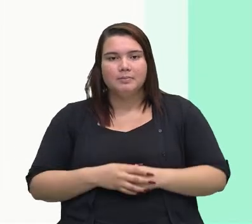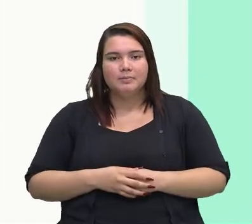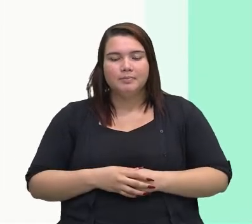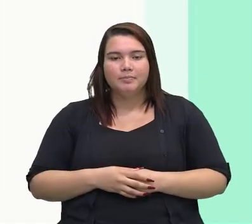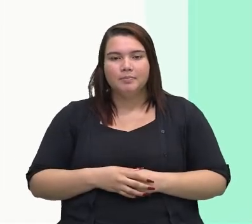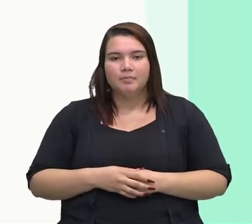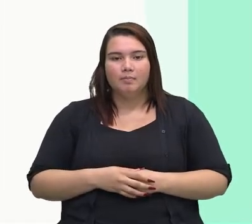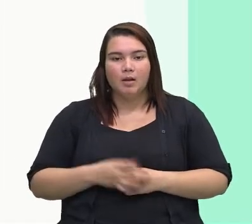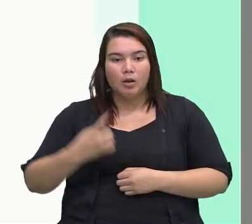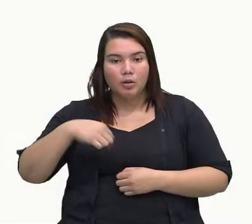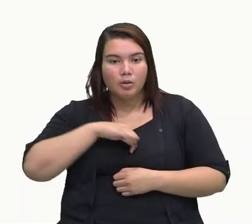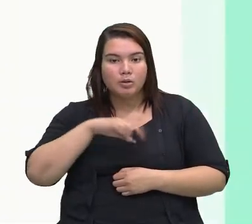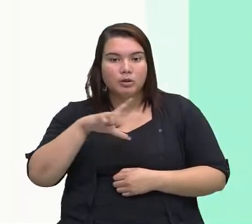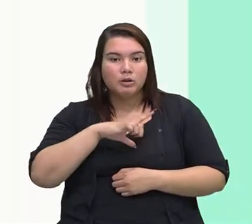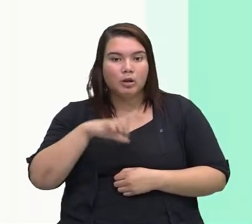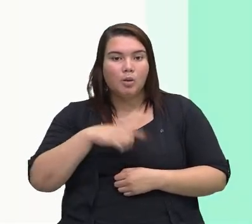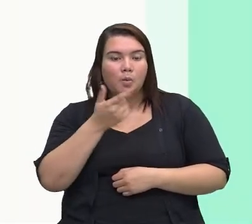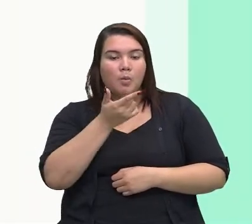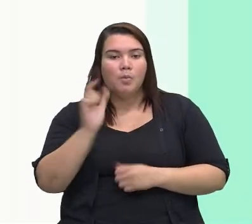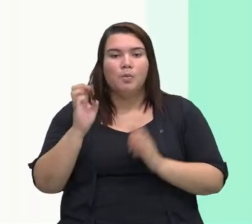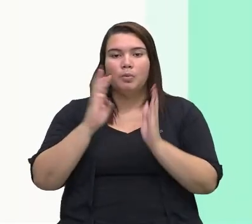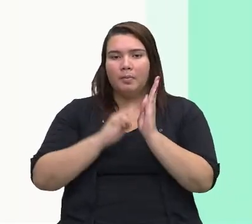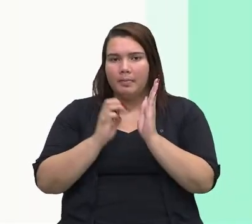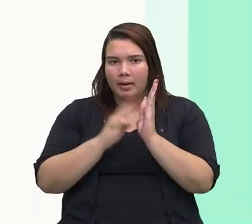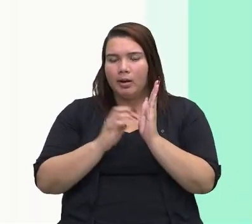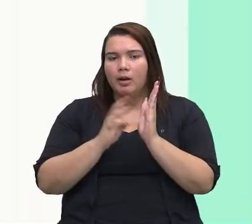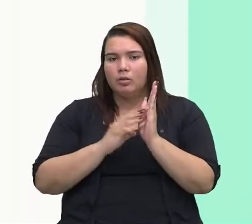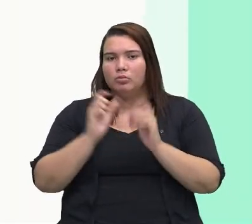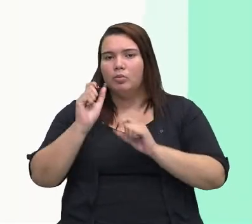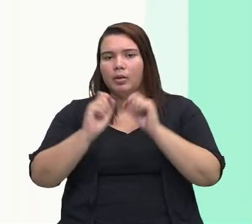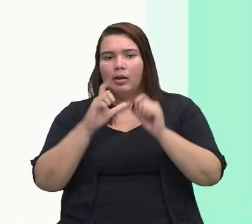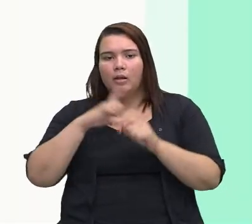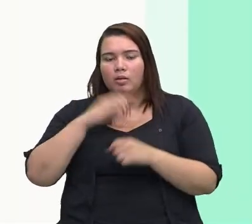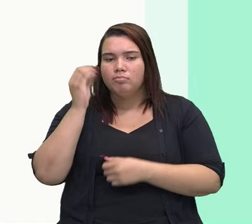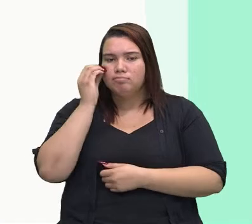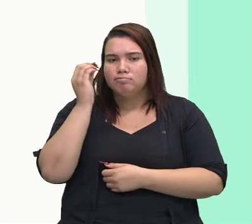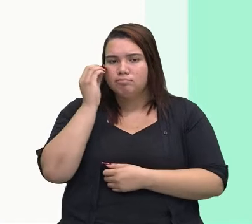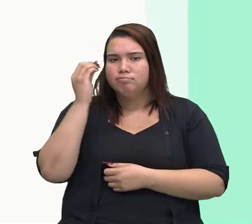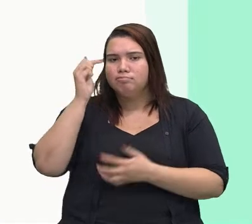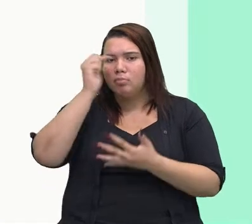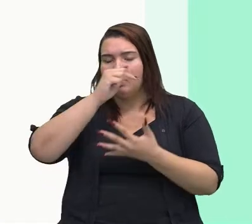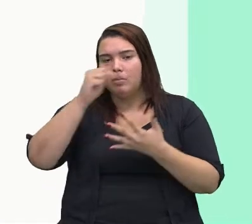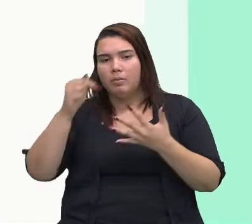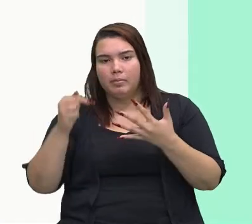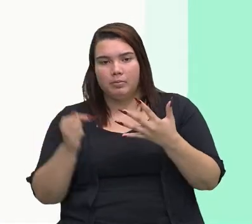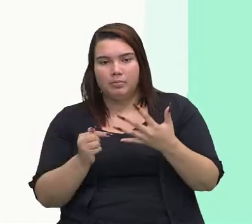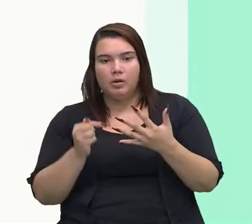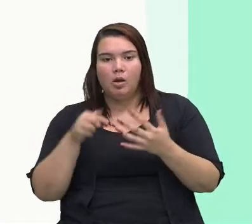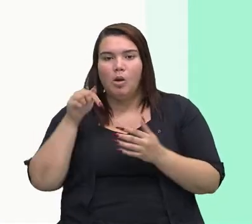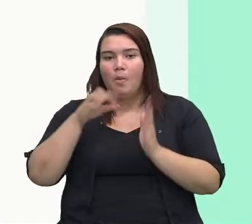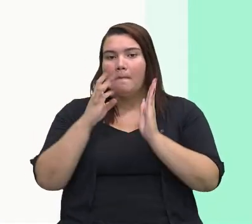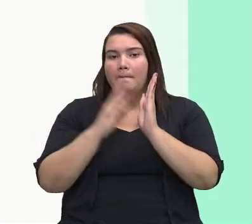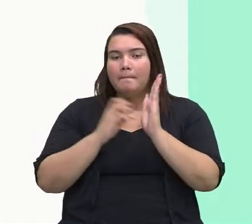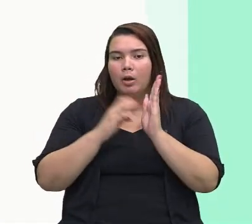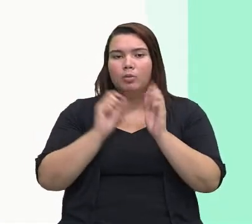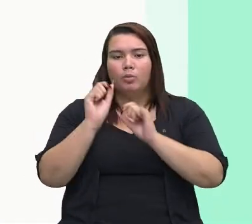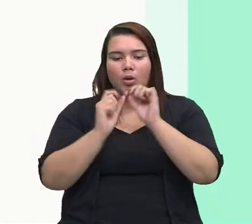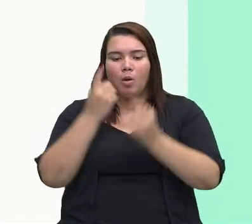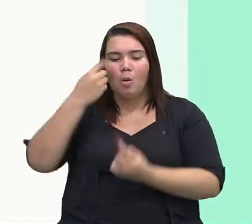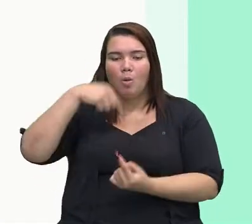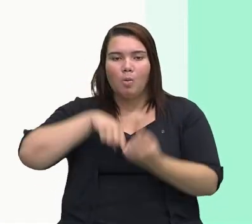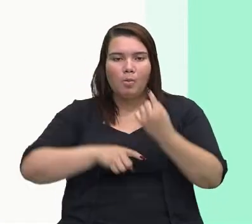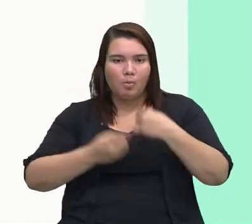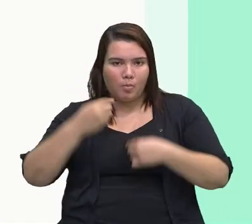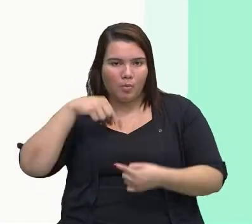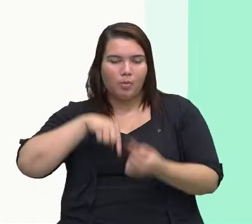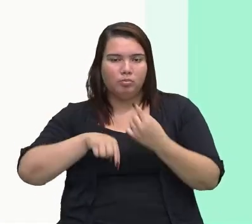Nós temos ali mais outros métodos contraceptivos para observar. Nós temos agora os métodos hormonais. E como o nome